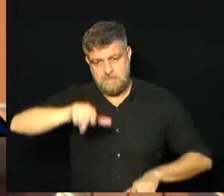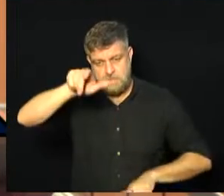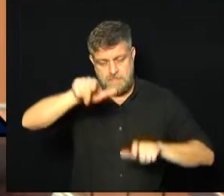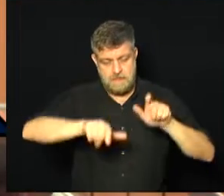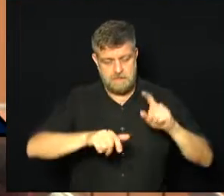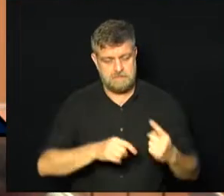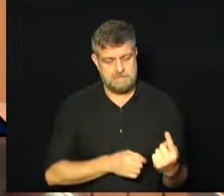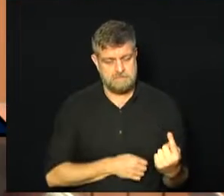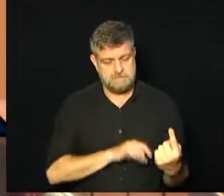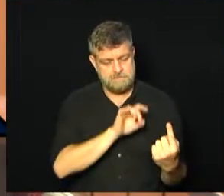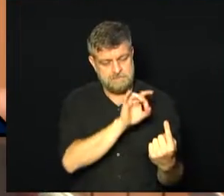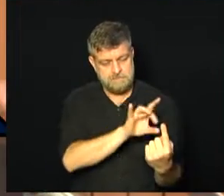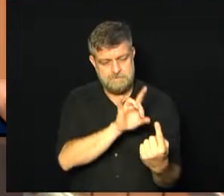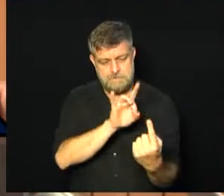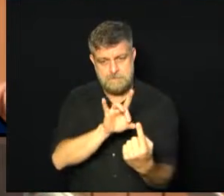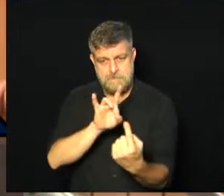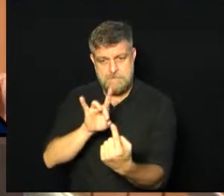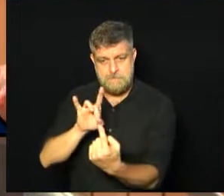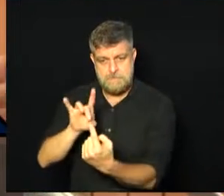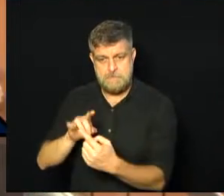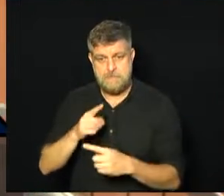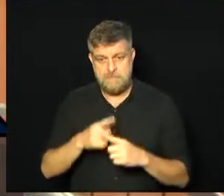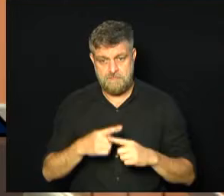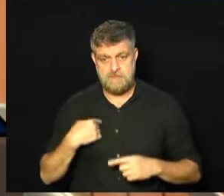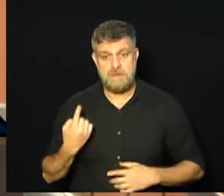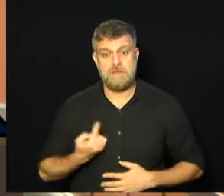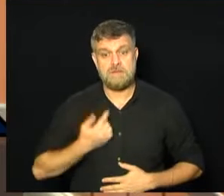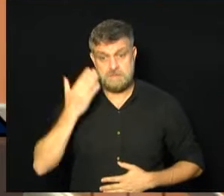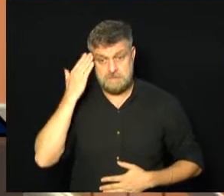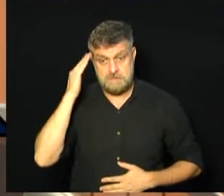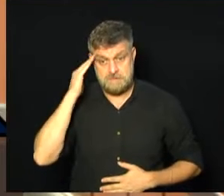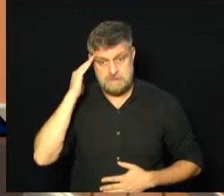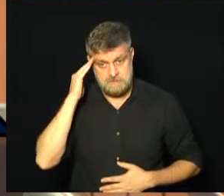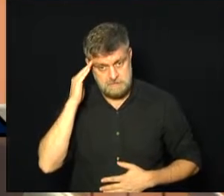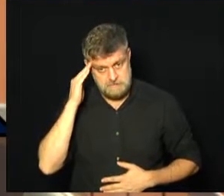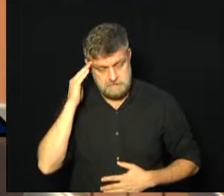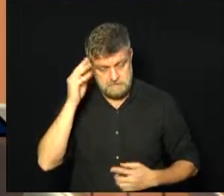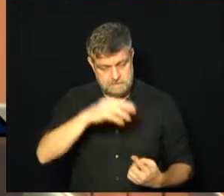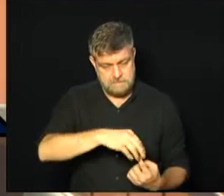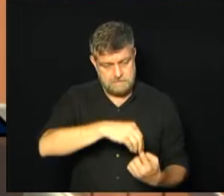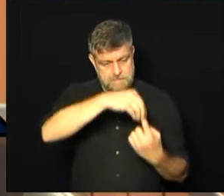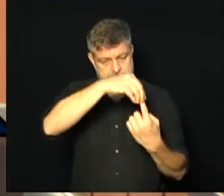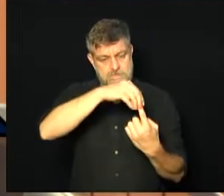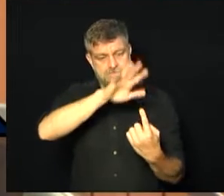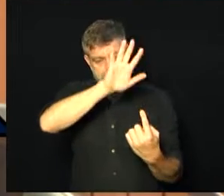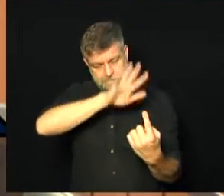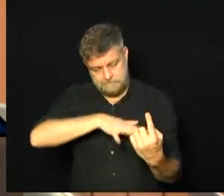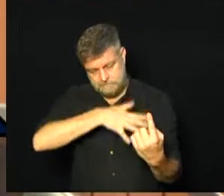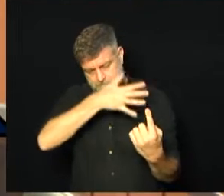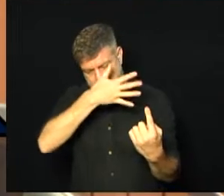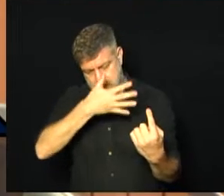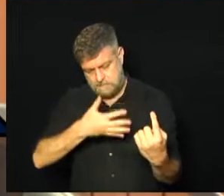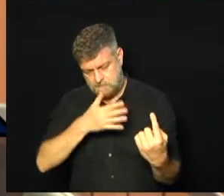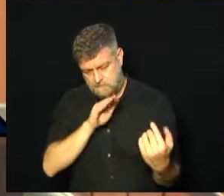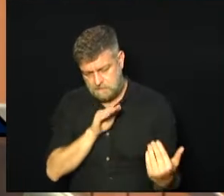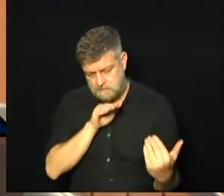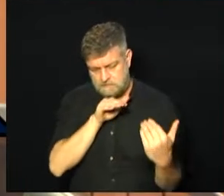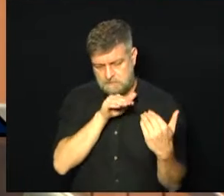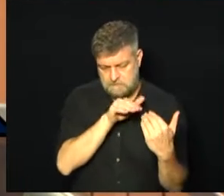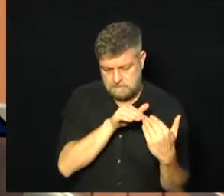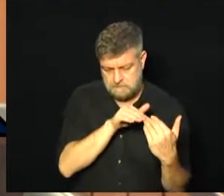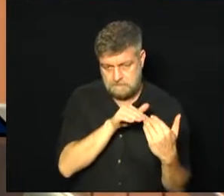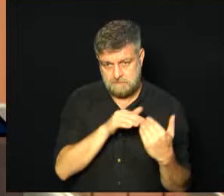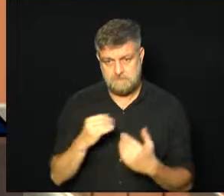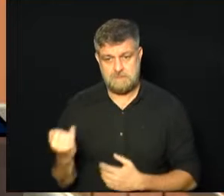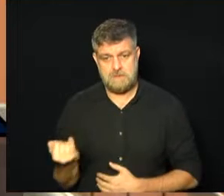personalidades, é porque, de fato, a gente entende que essa homenagem, essa honraria vale a pena. Não